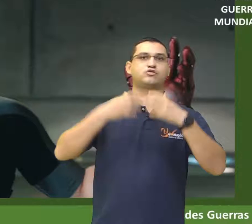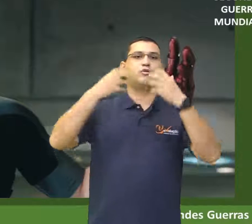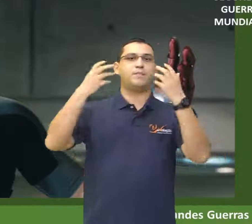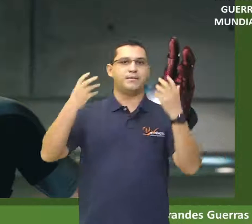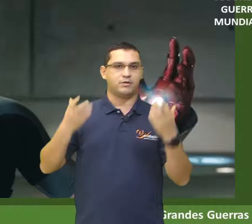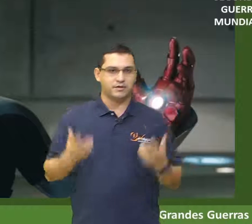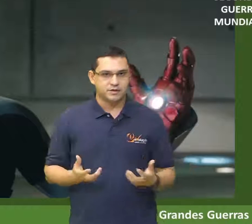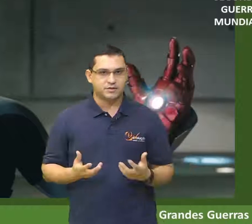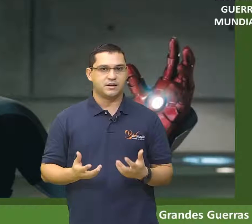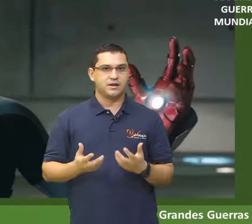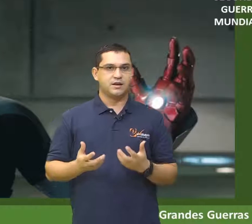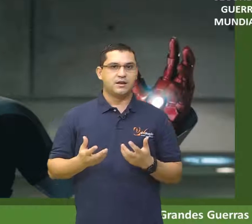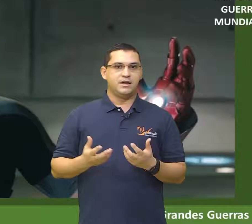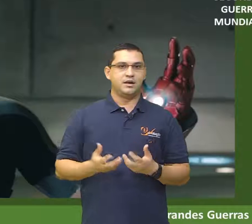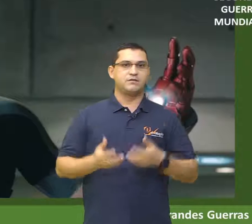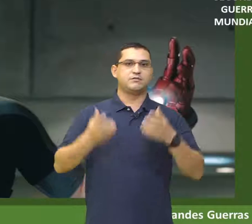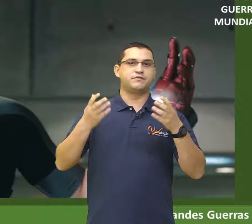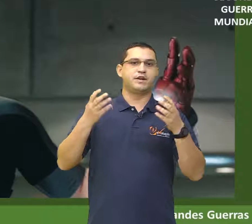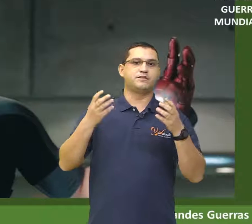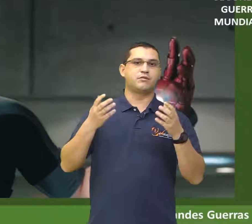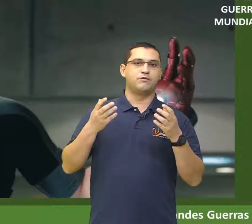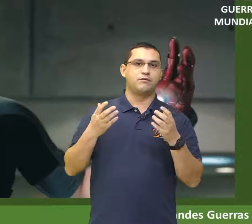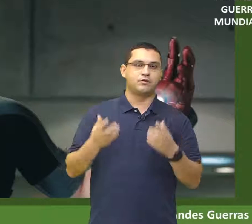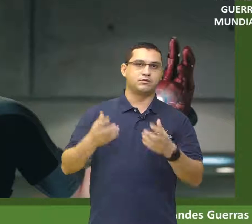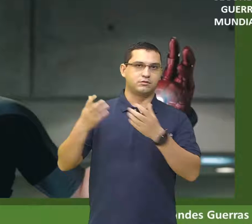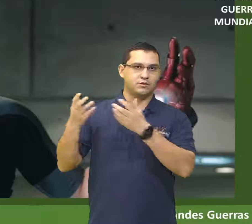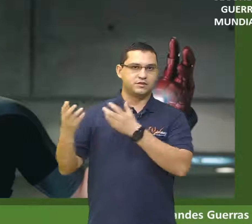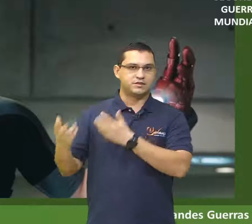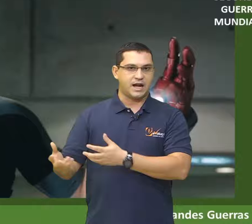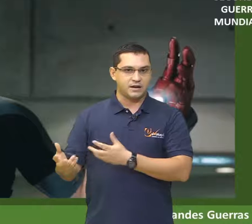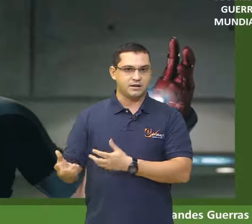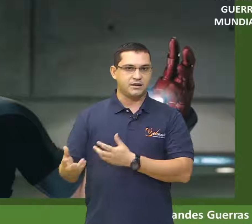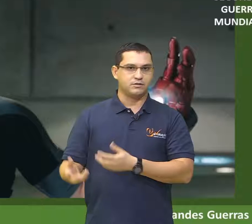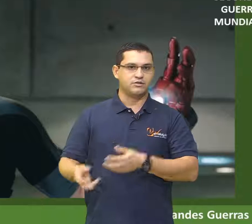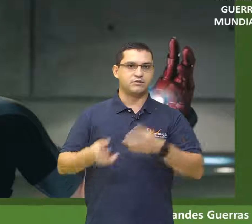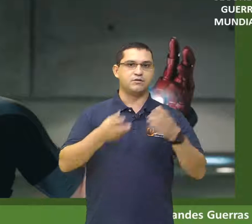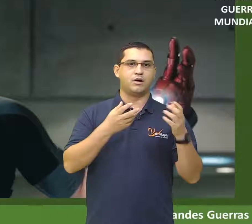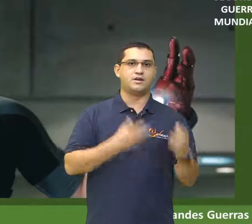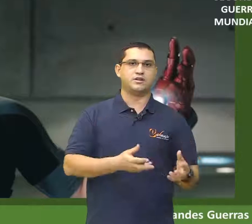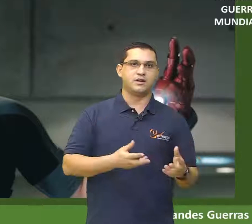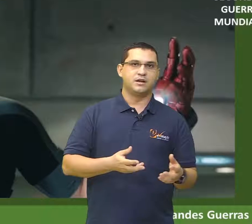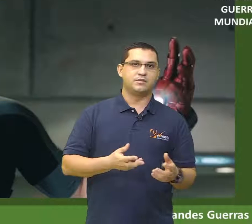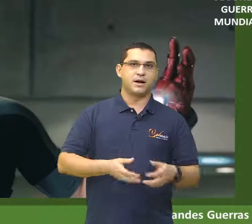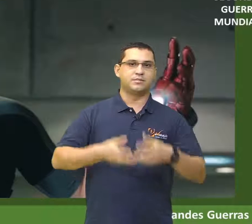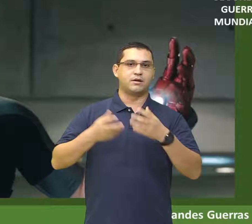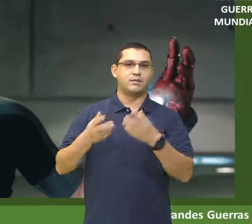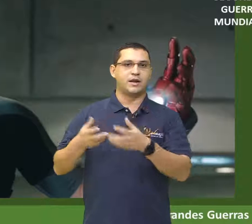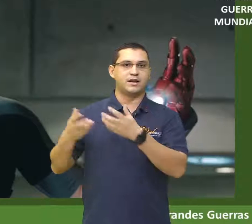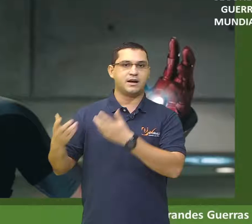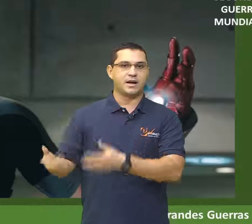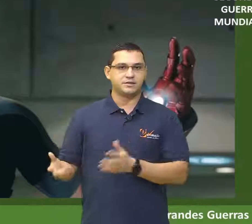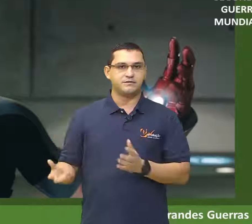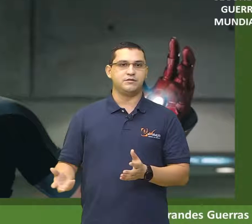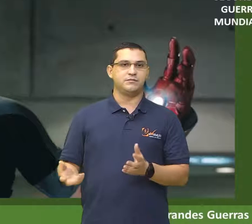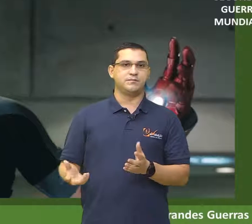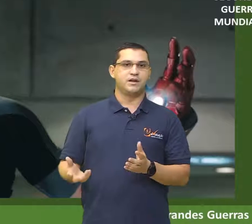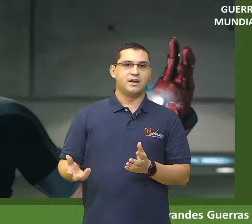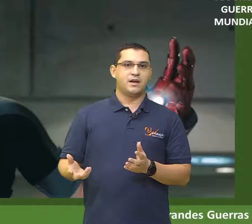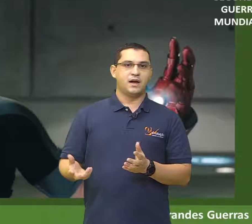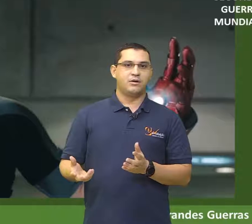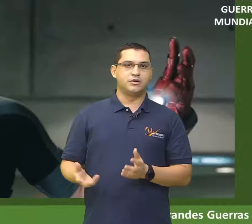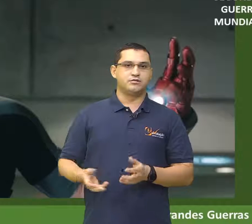uma superpotência, e nós vamos ver esse confronto do Tony Stark e do Steve Rogers no Capitão América Guerra